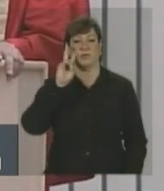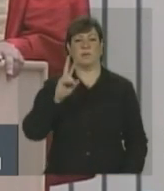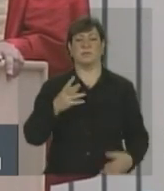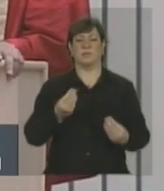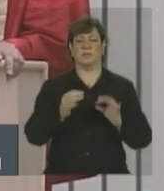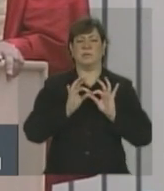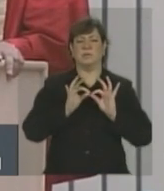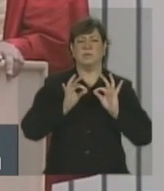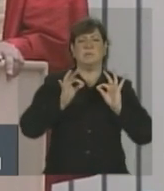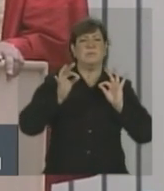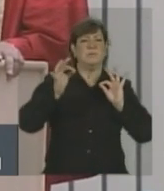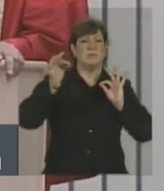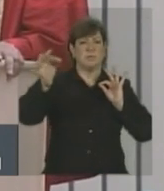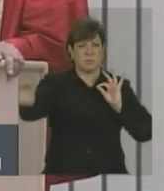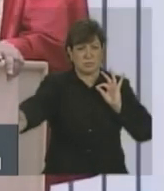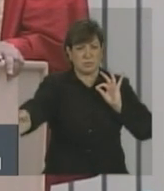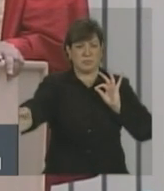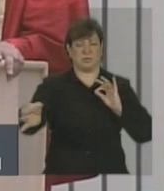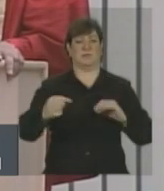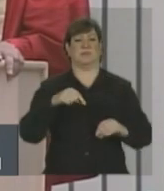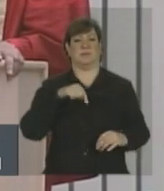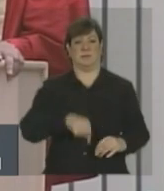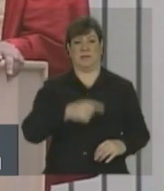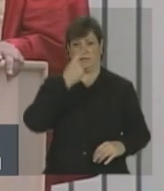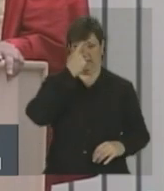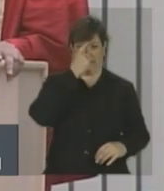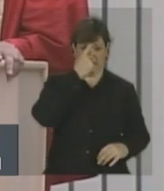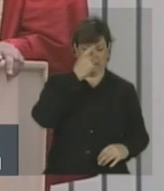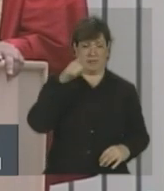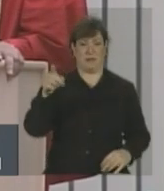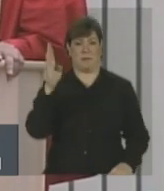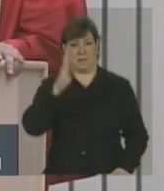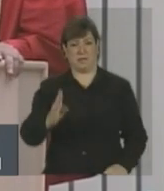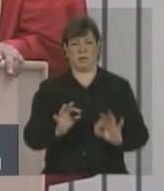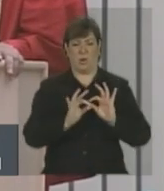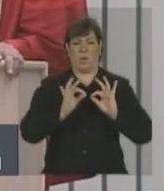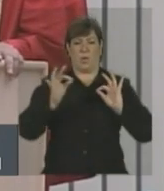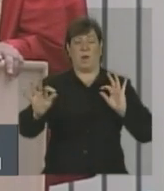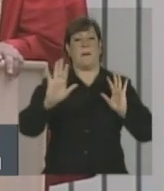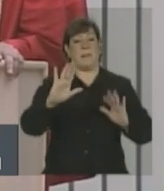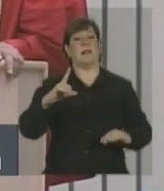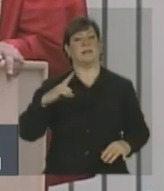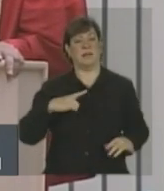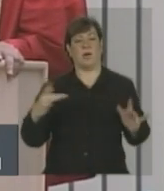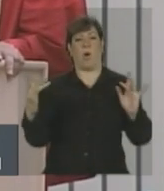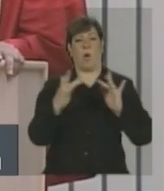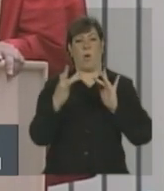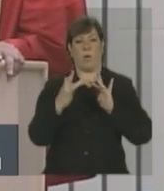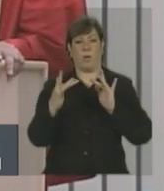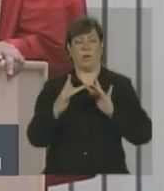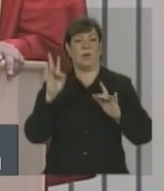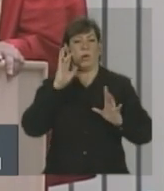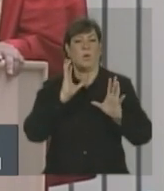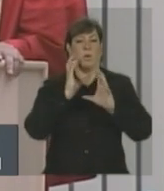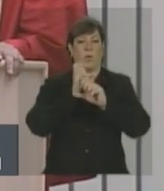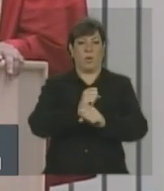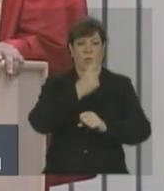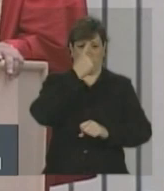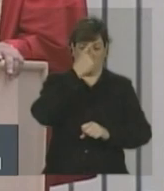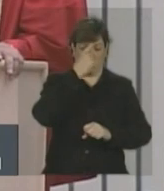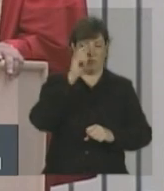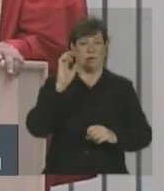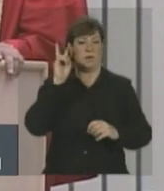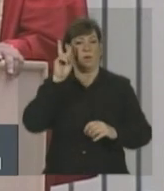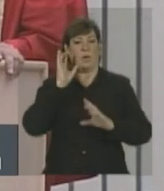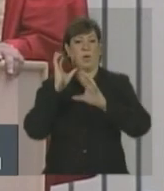de quilômetros que nos separam, são muitos os pontos de contato nas histórias da Índia e do